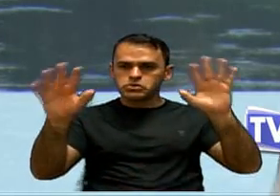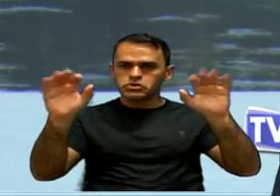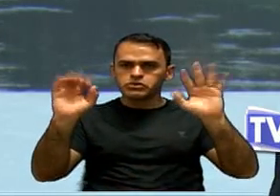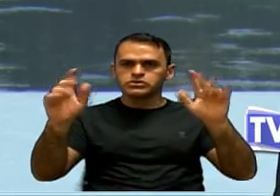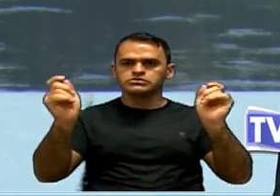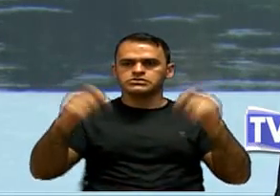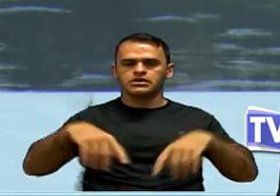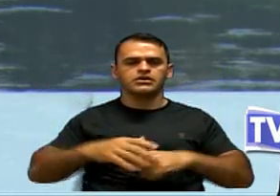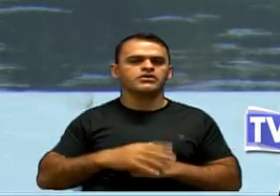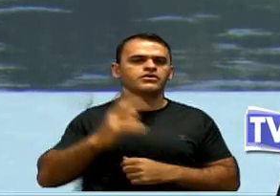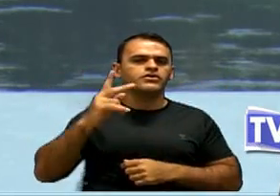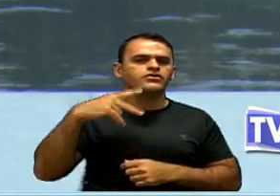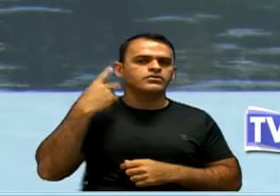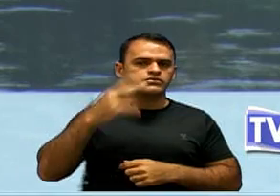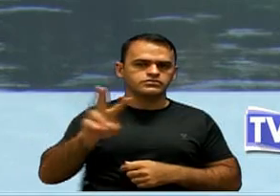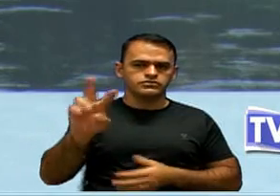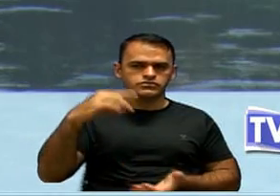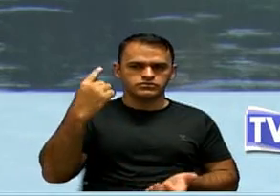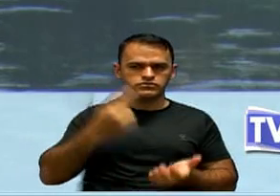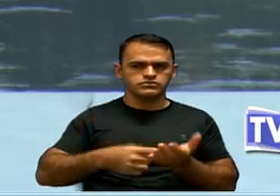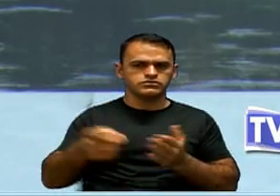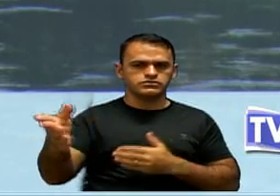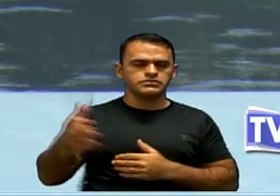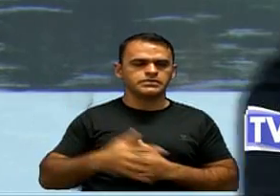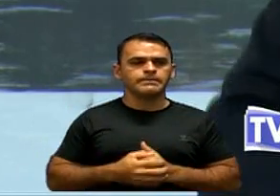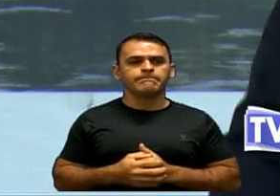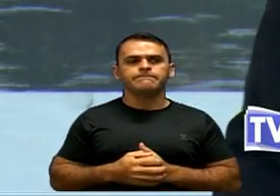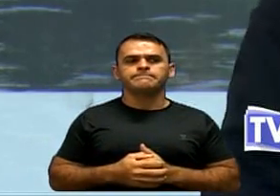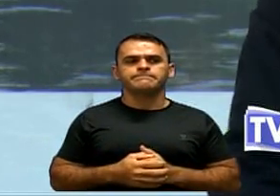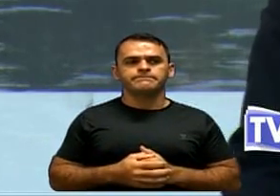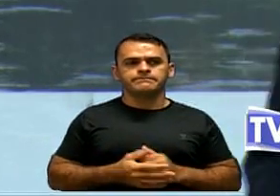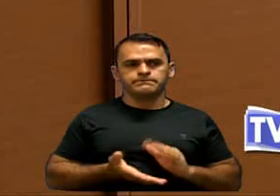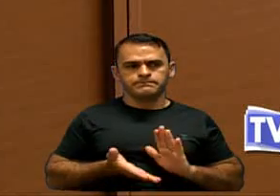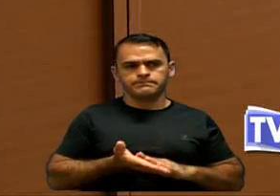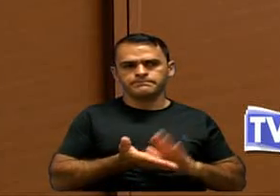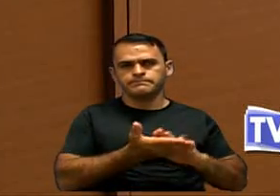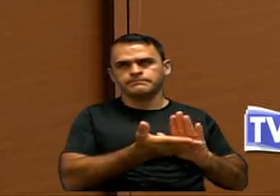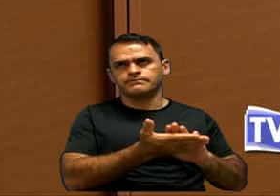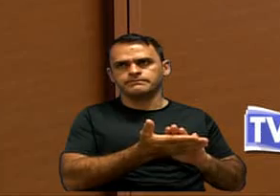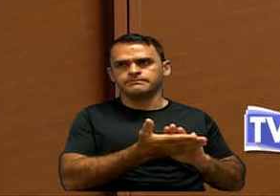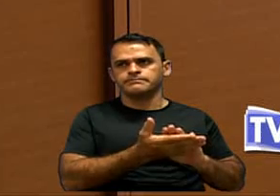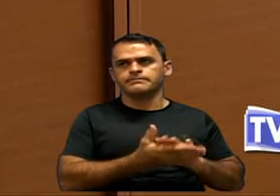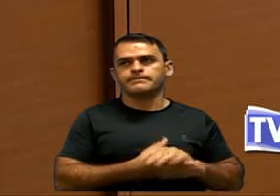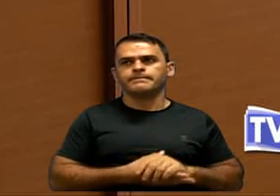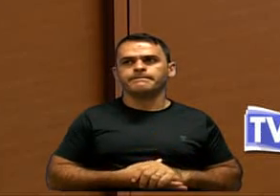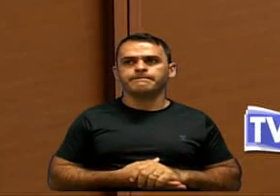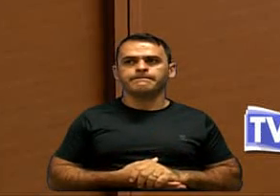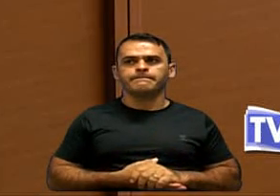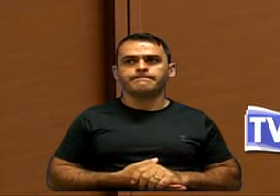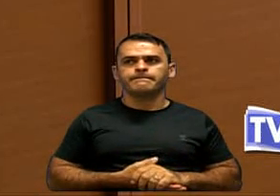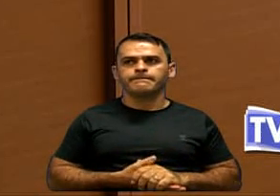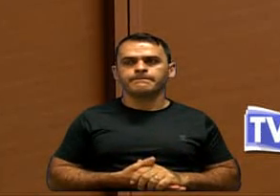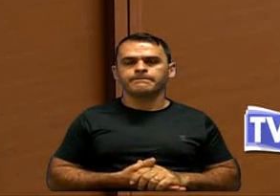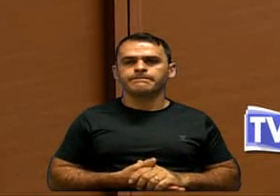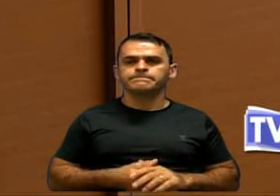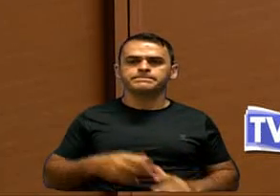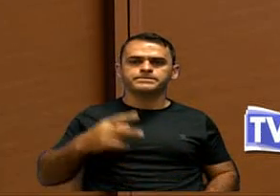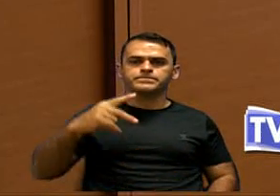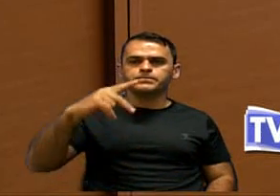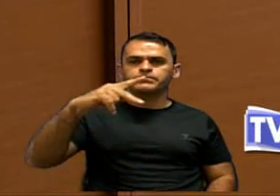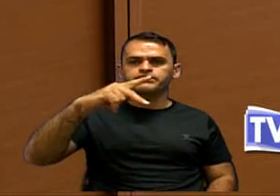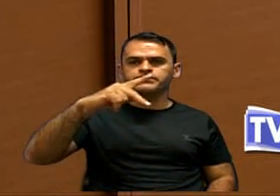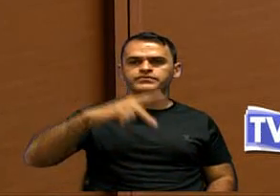escolas. Vereador Vitão do Cachorrão. Quero dar os parabéns à Vossa Excelência. A emenda minha está aqui. Senhor